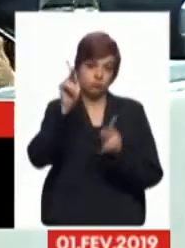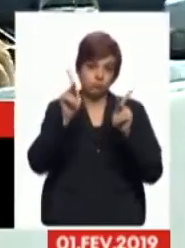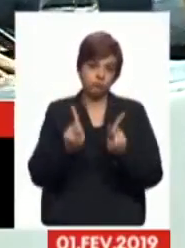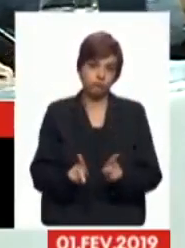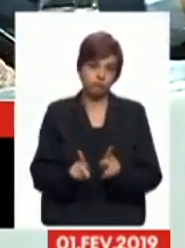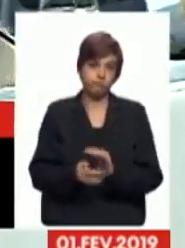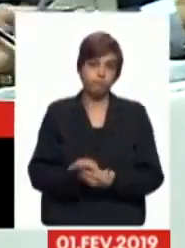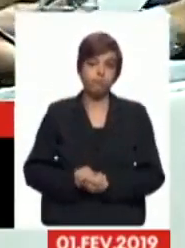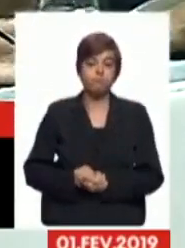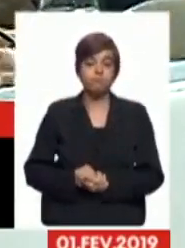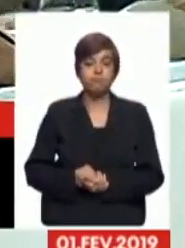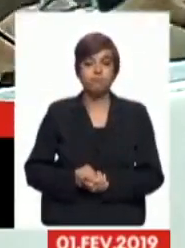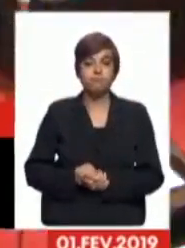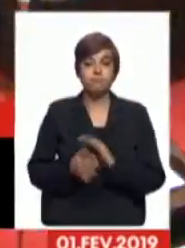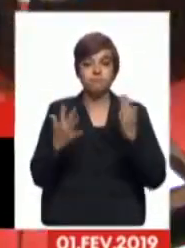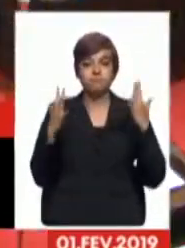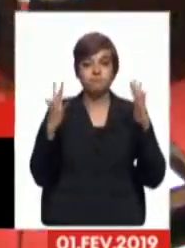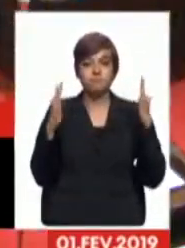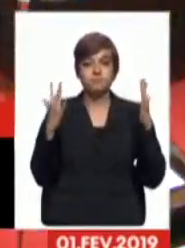Silva.